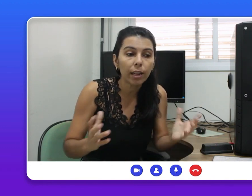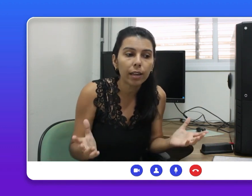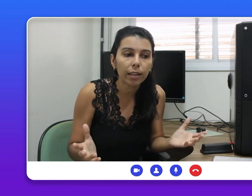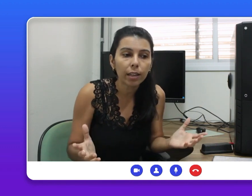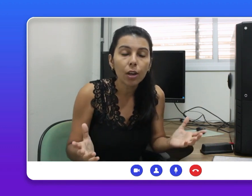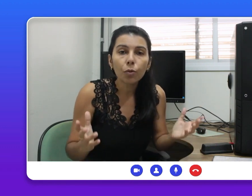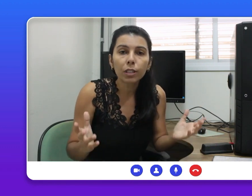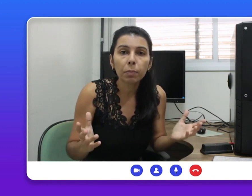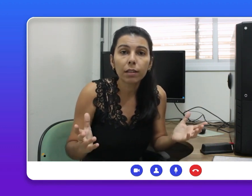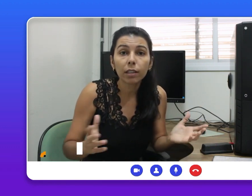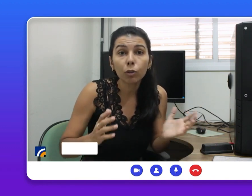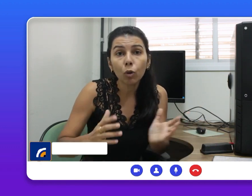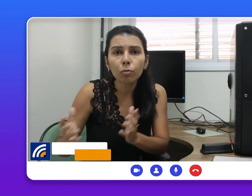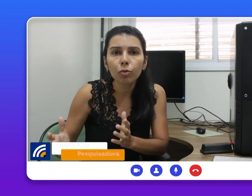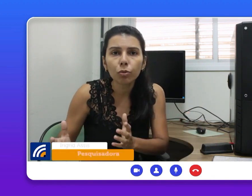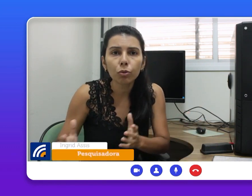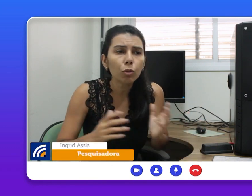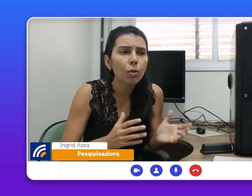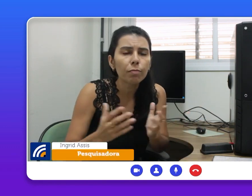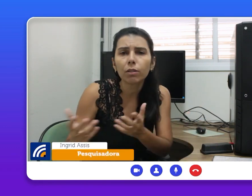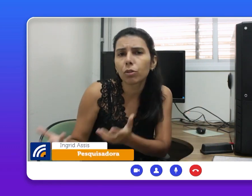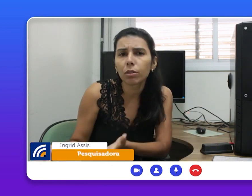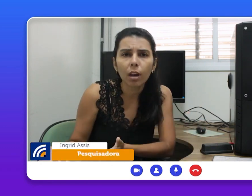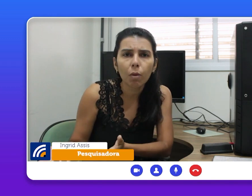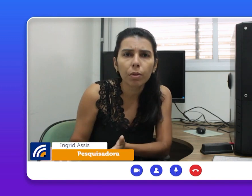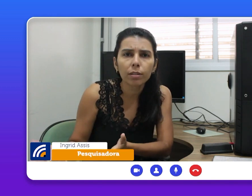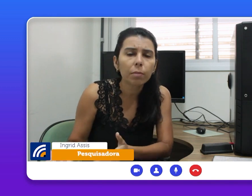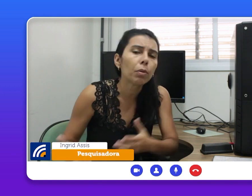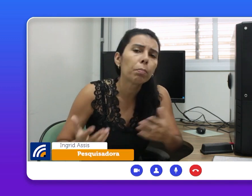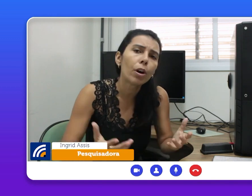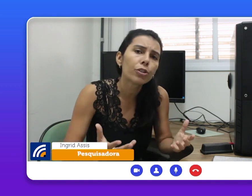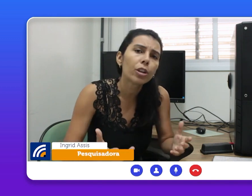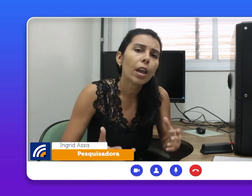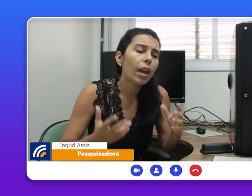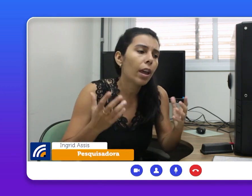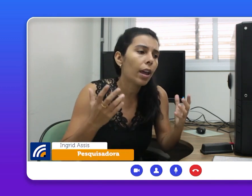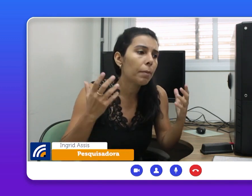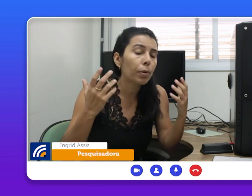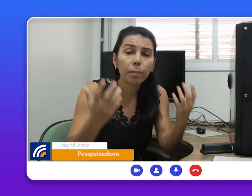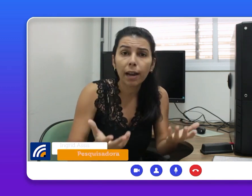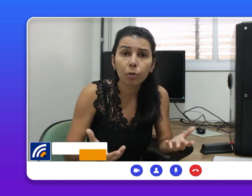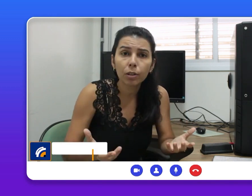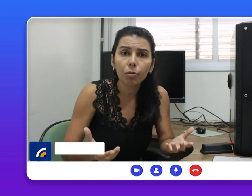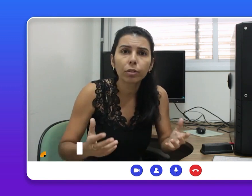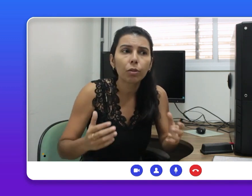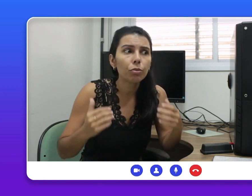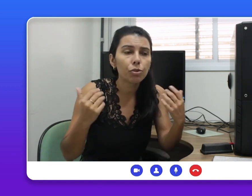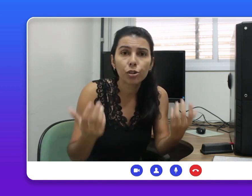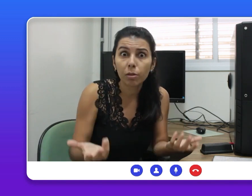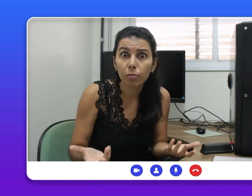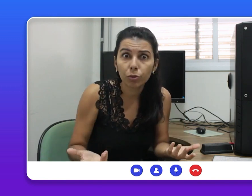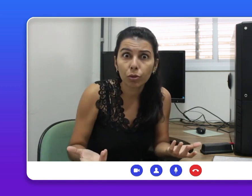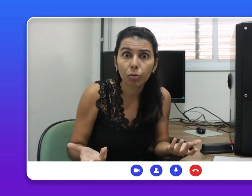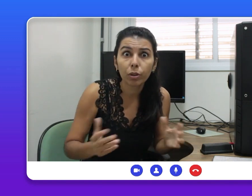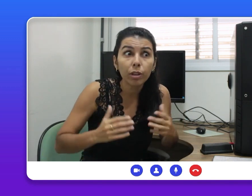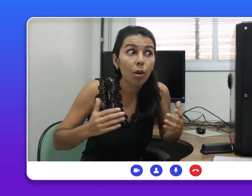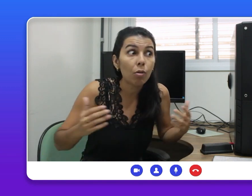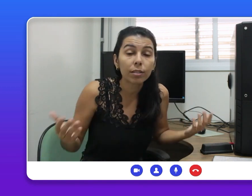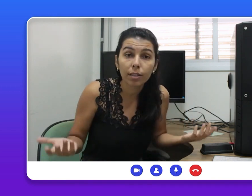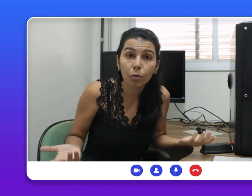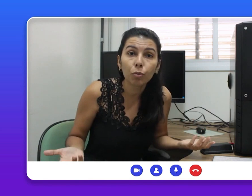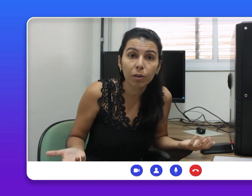você tem ali um espaço em que todo movimento social, por exemplo, pode propagar o seu conteúdo, distribuir o seu